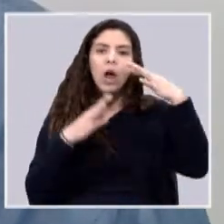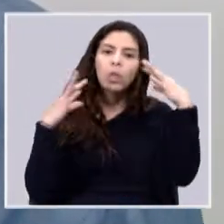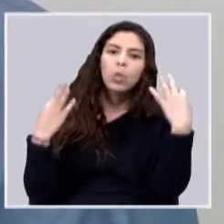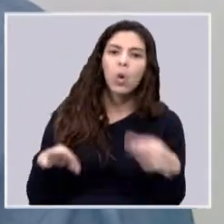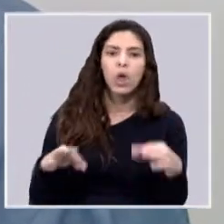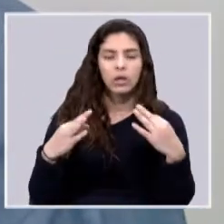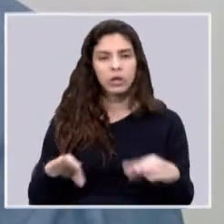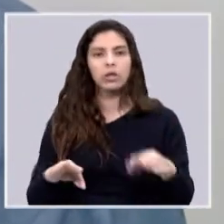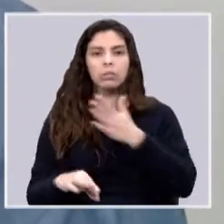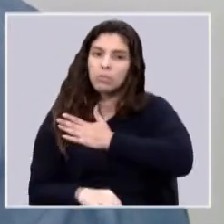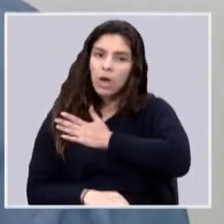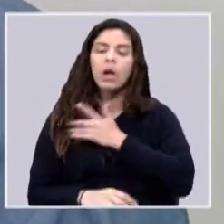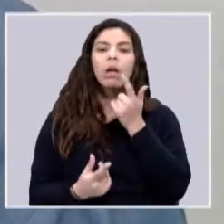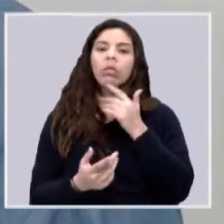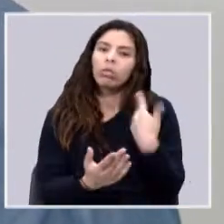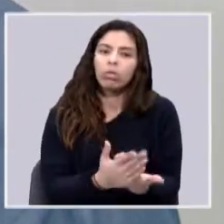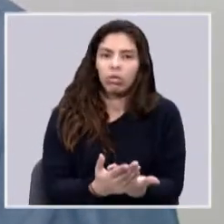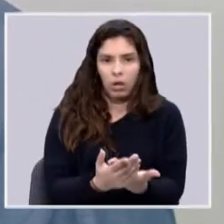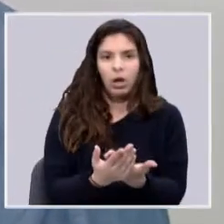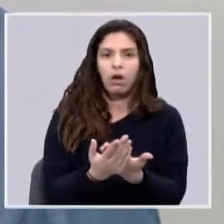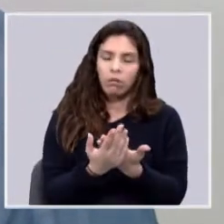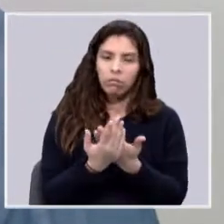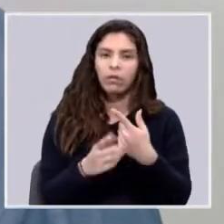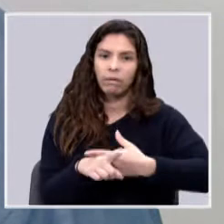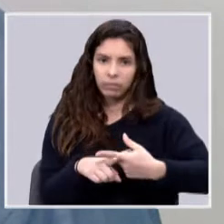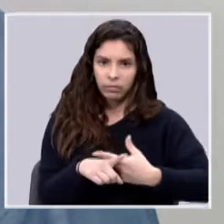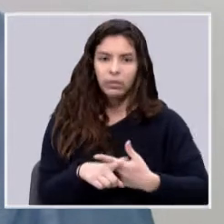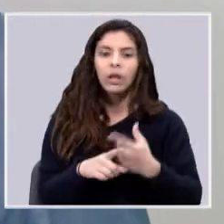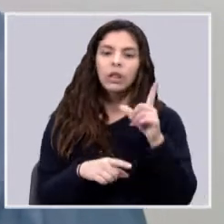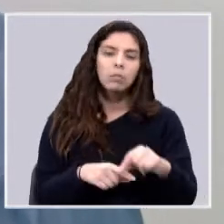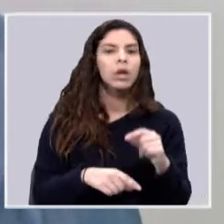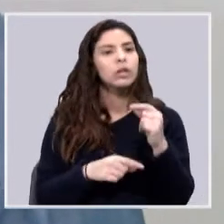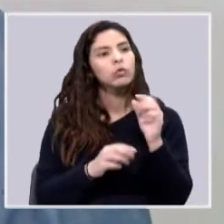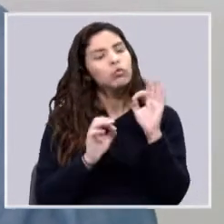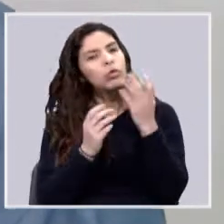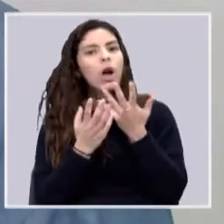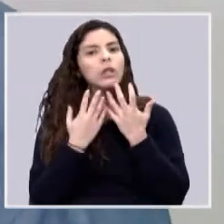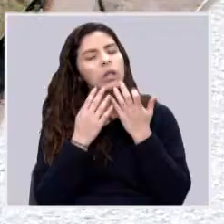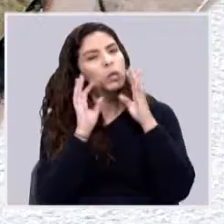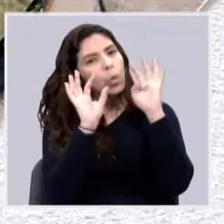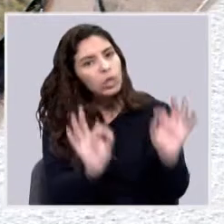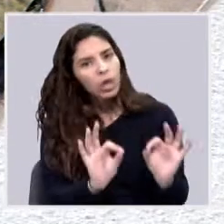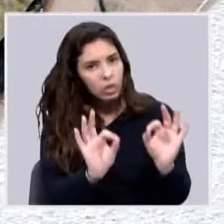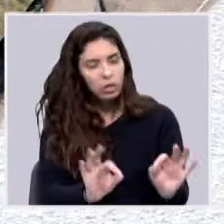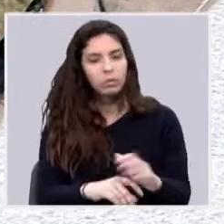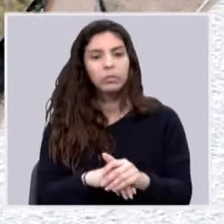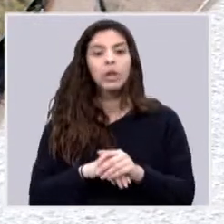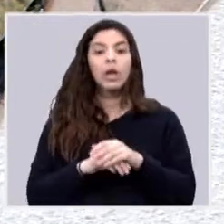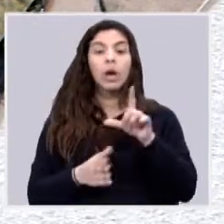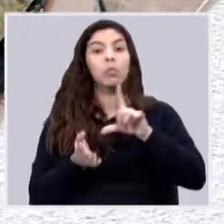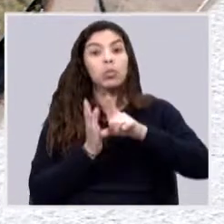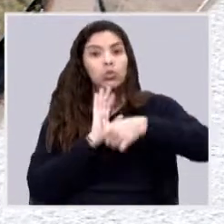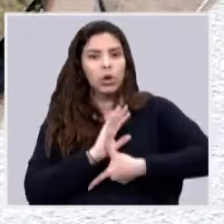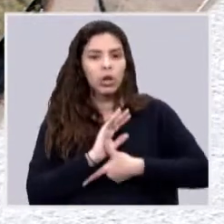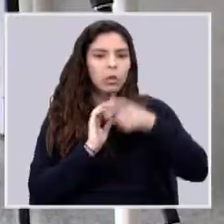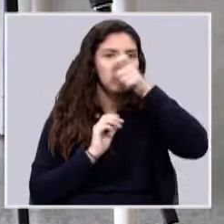que de alguma forma se protejam de uma massificação e de uma visita pouco cuidada. Este projeto